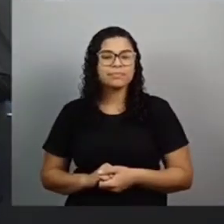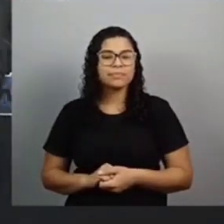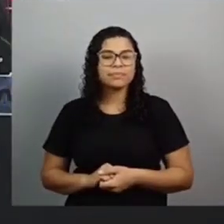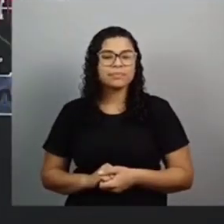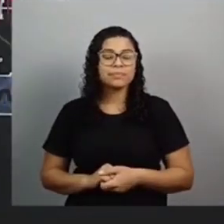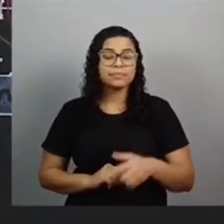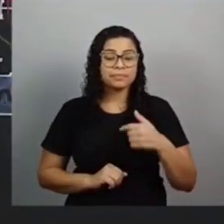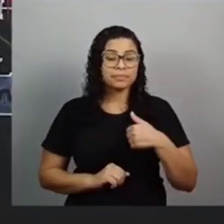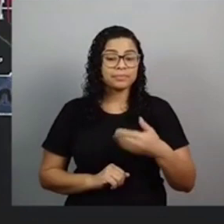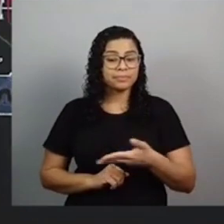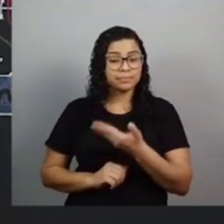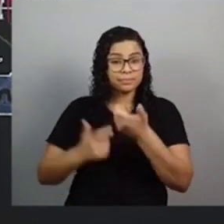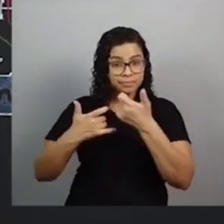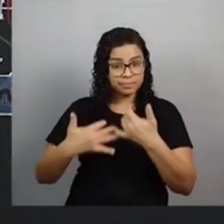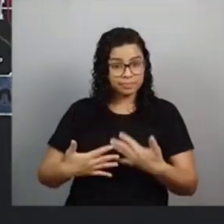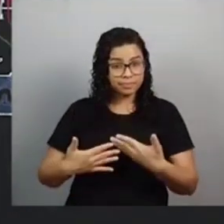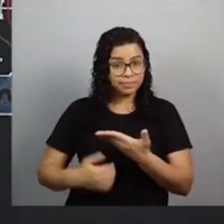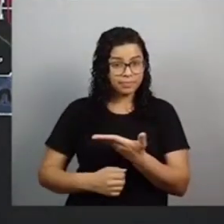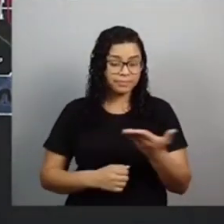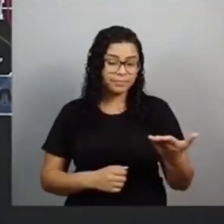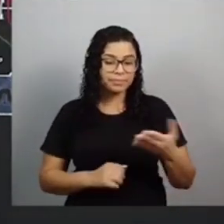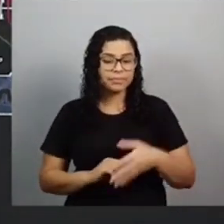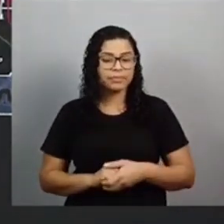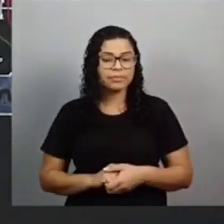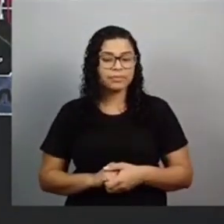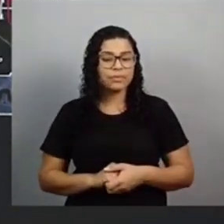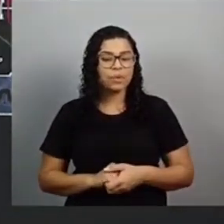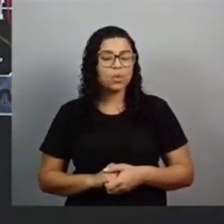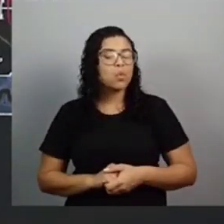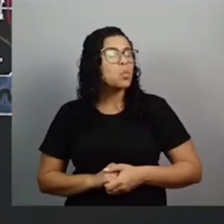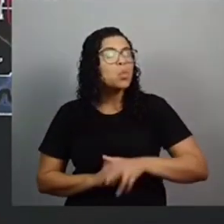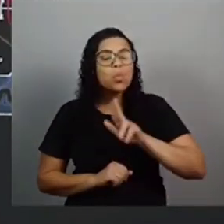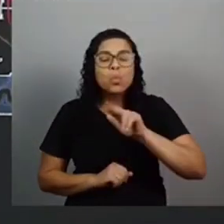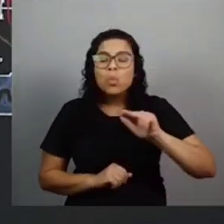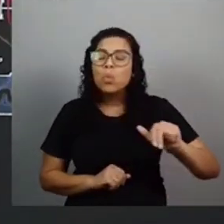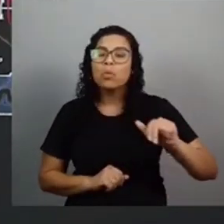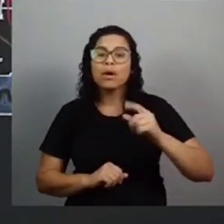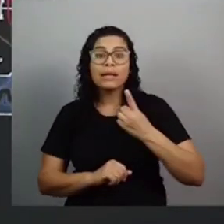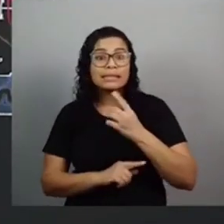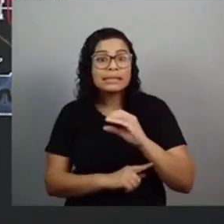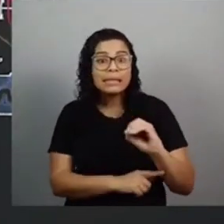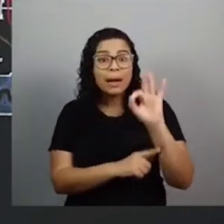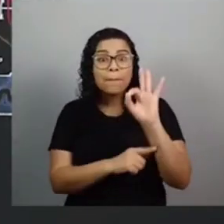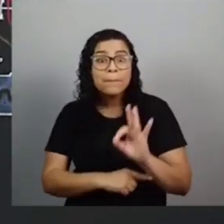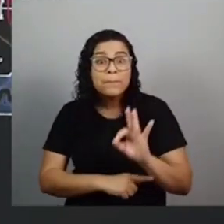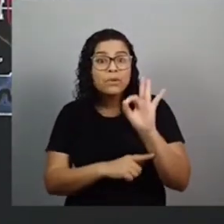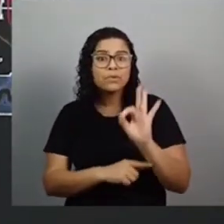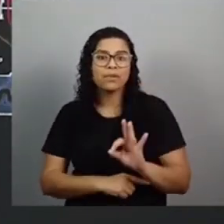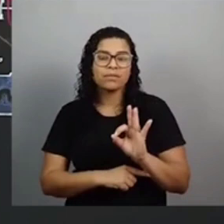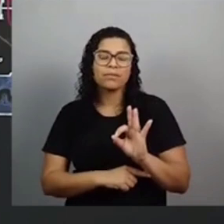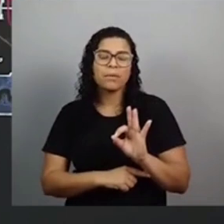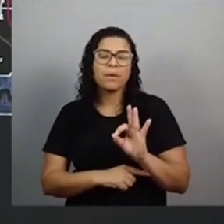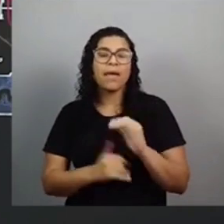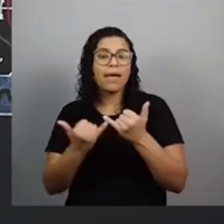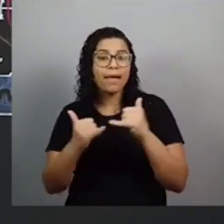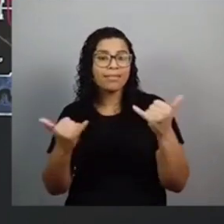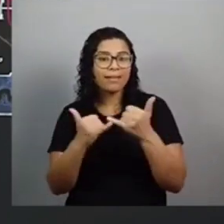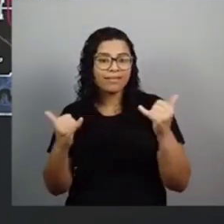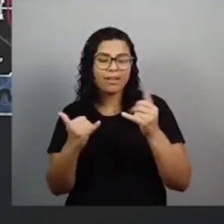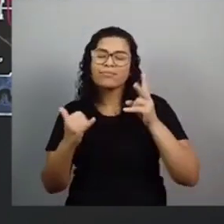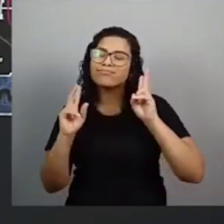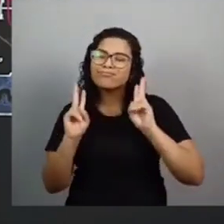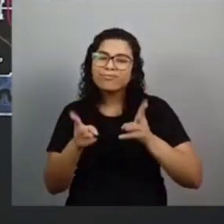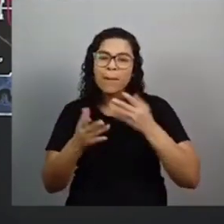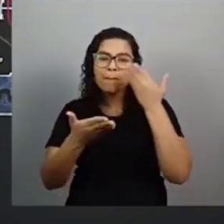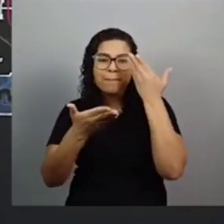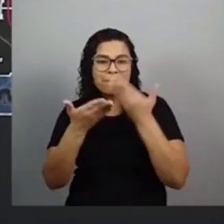Coloquei aqui para você, olha, o rendimento nunca é 100%. Essa energia sempre vai se perder aí no caminho. Vou te dar um exemplo